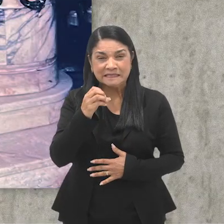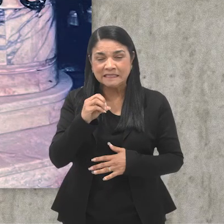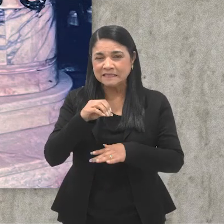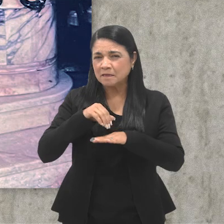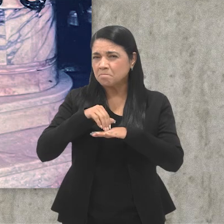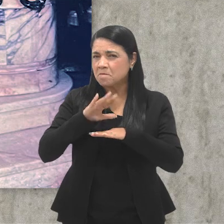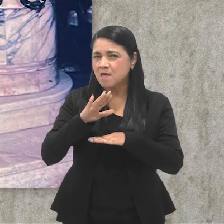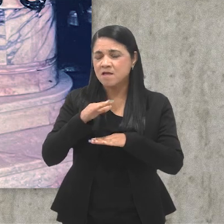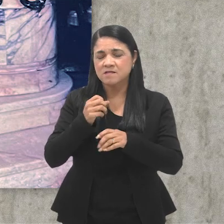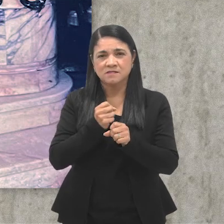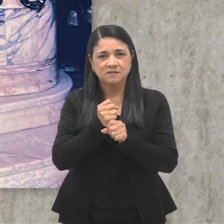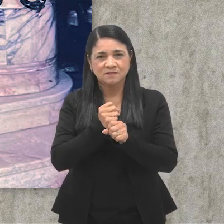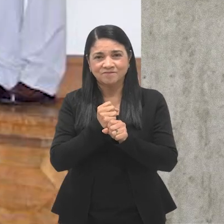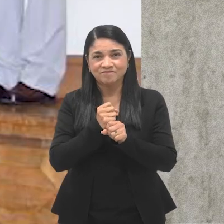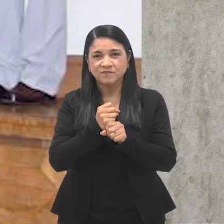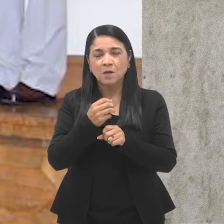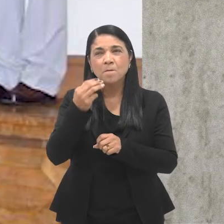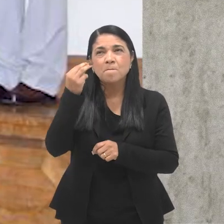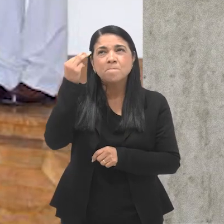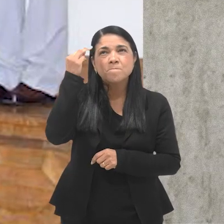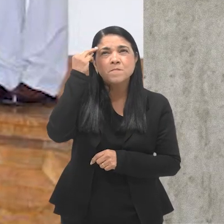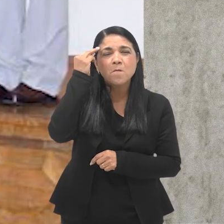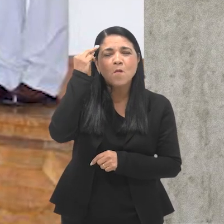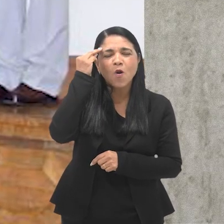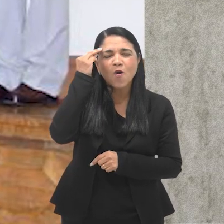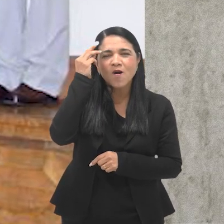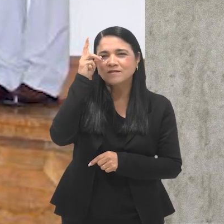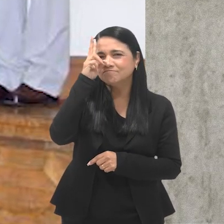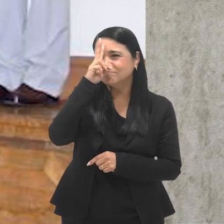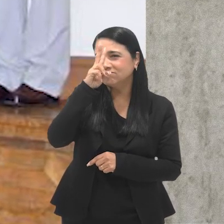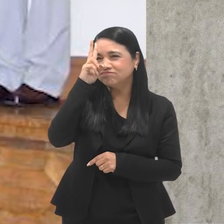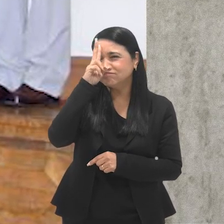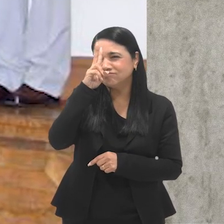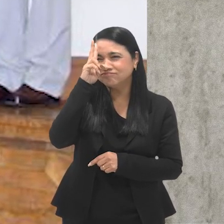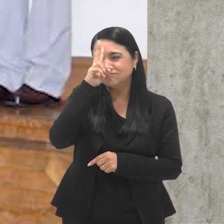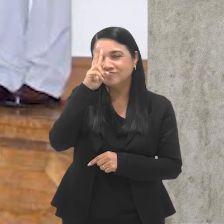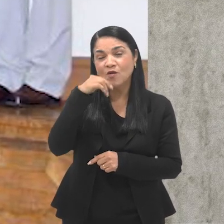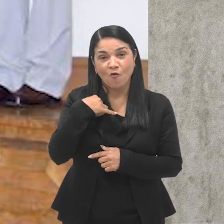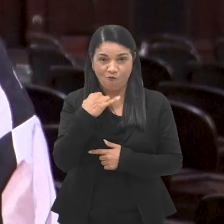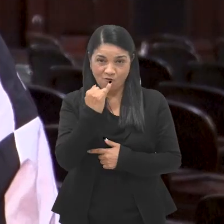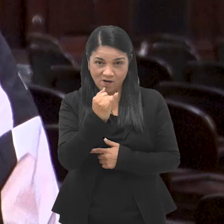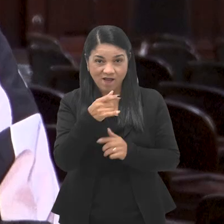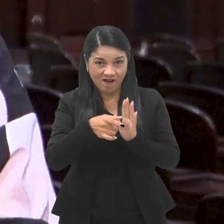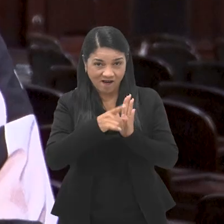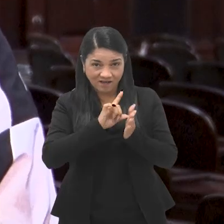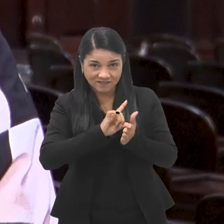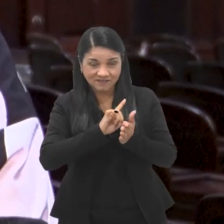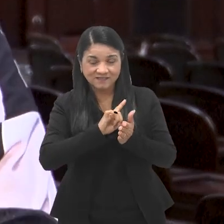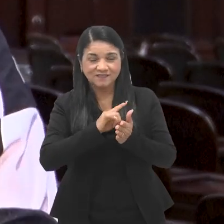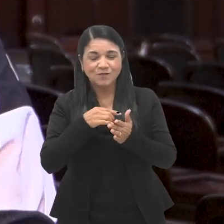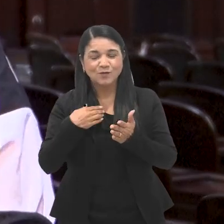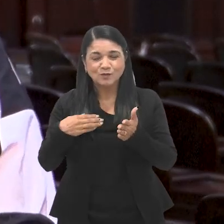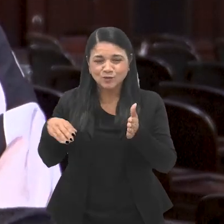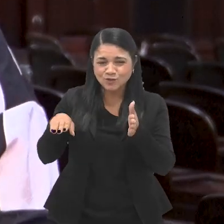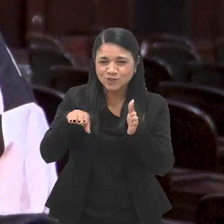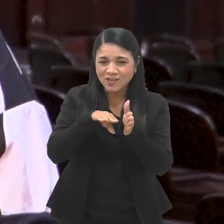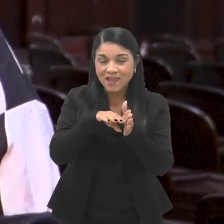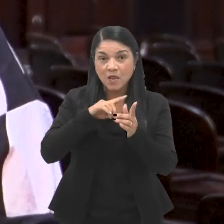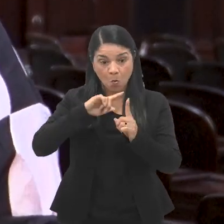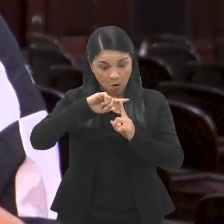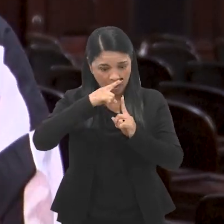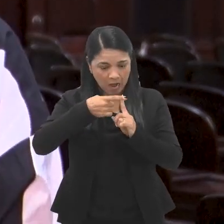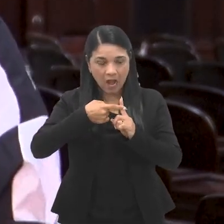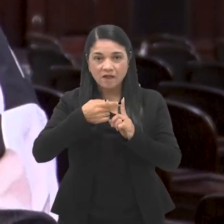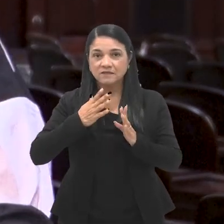aqui dentro e cria memórias mínimas, né? Como eu estava falando para vocês de quando eu entrei aqui